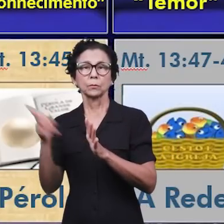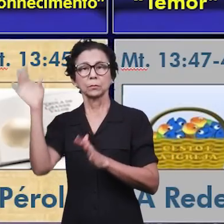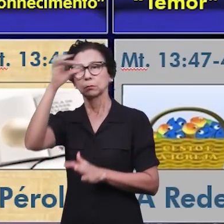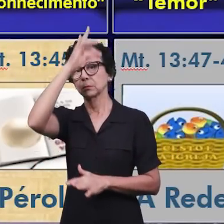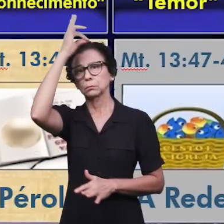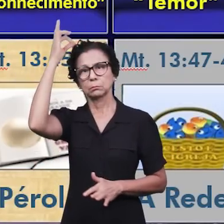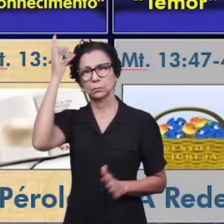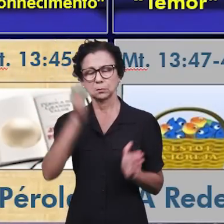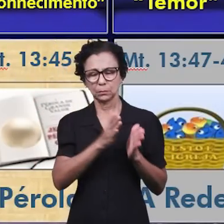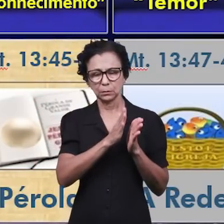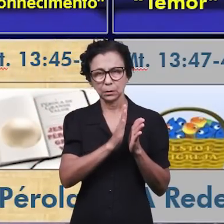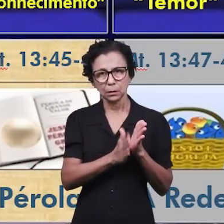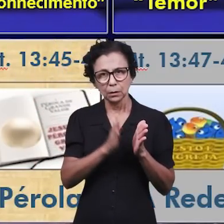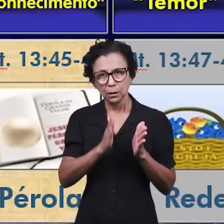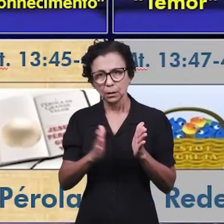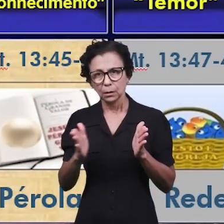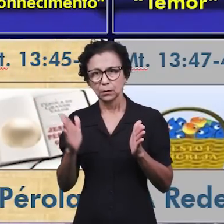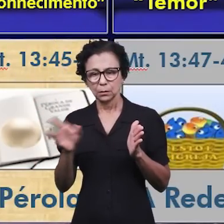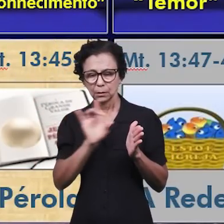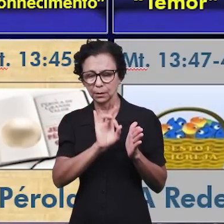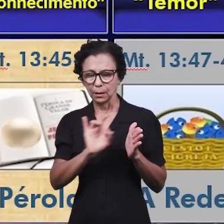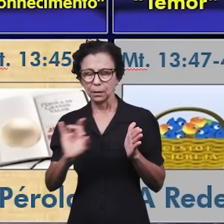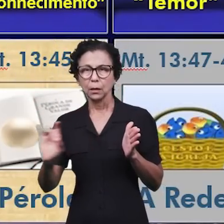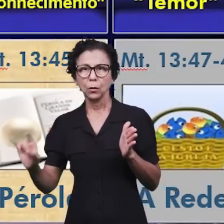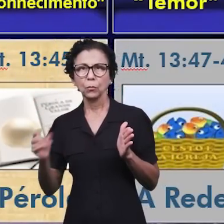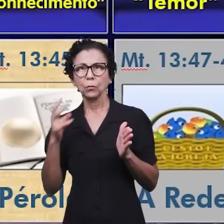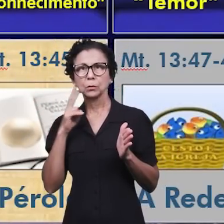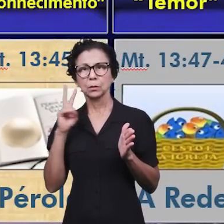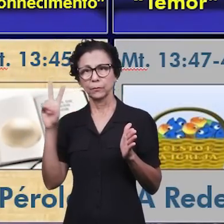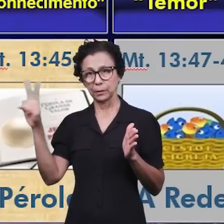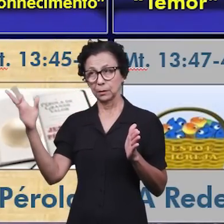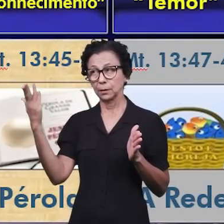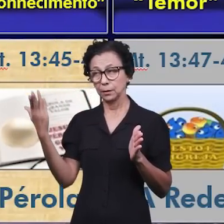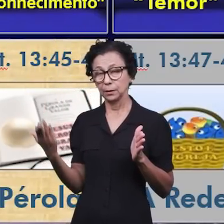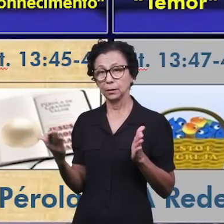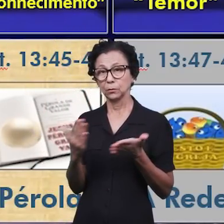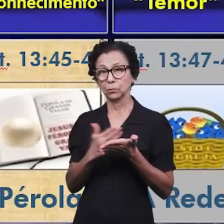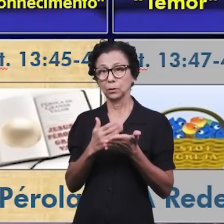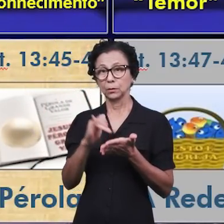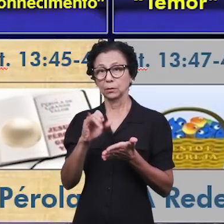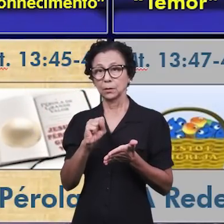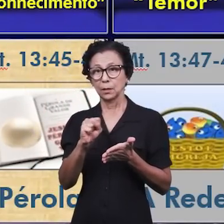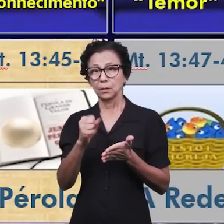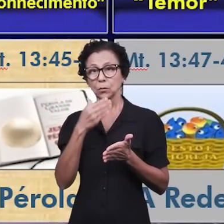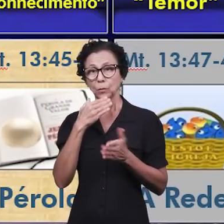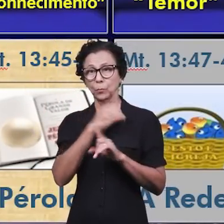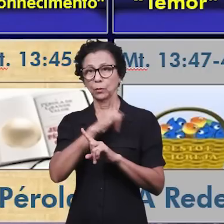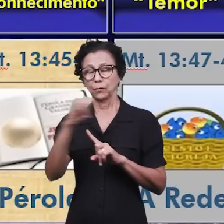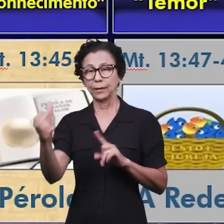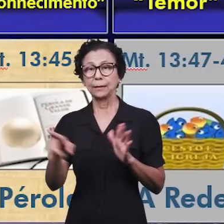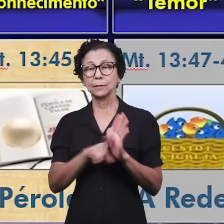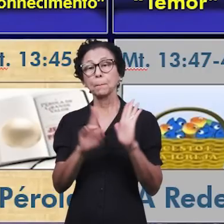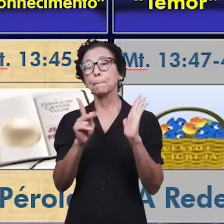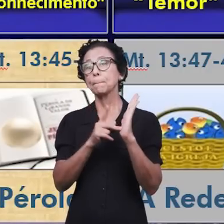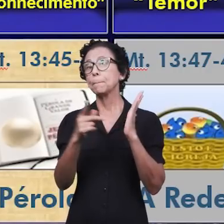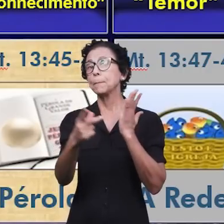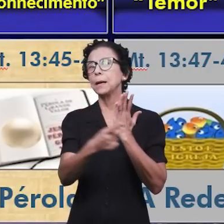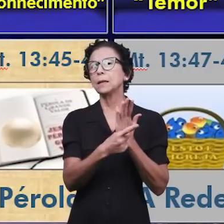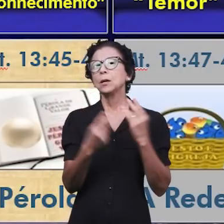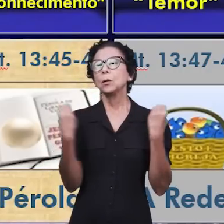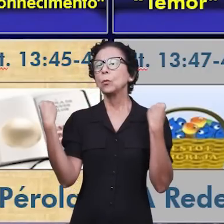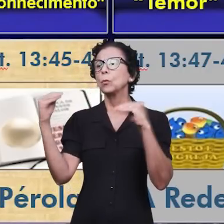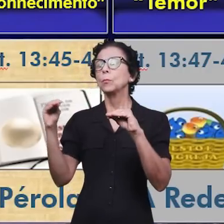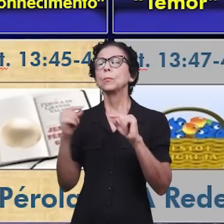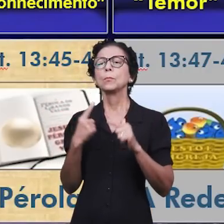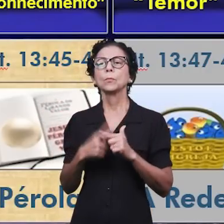do Espírito do Senhor. Você está vendo aí agora, está na sua tela, as operações do Espírito do Senhor, que estão no livro de Isaías, do profeta Isaías, e também